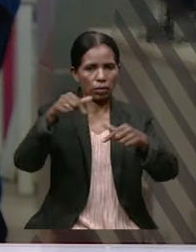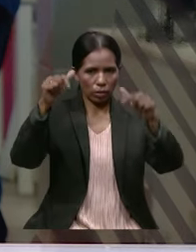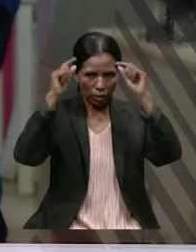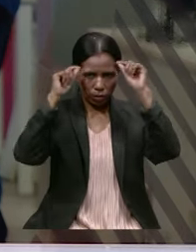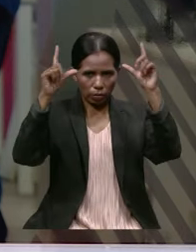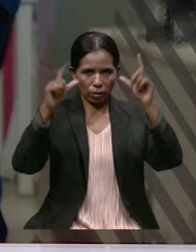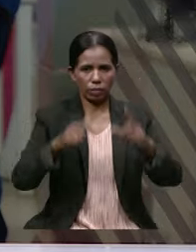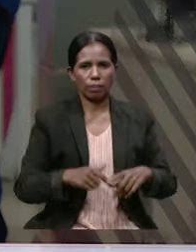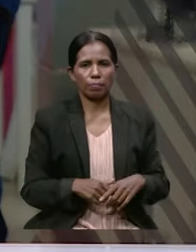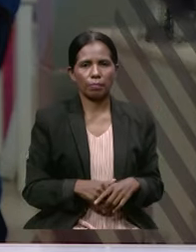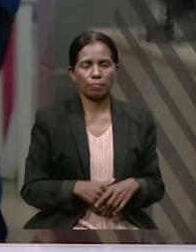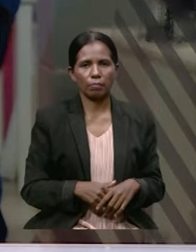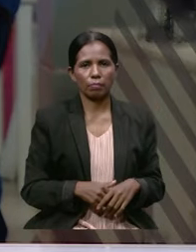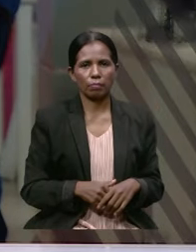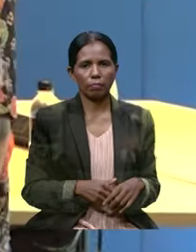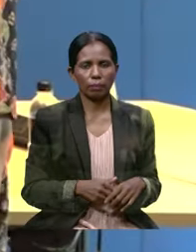Timor-Leste.